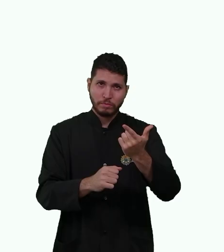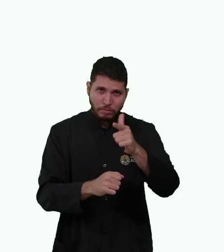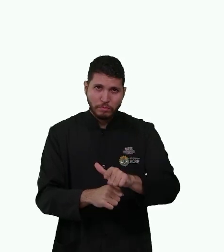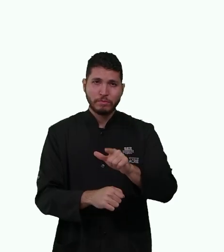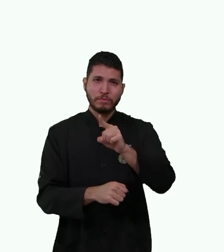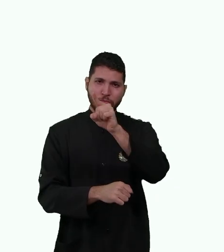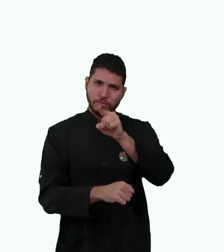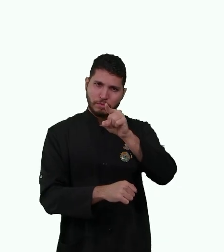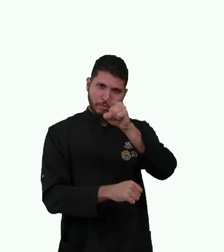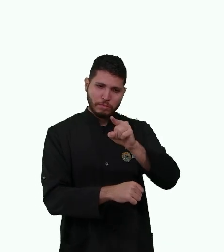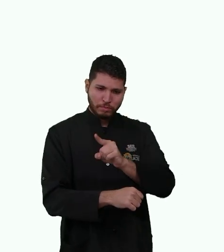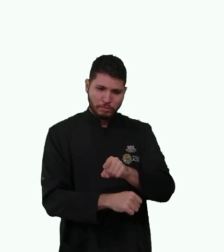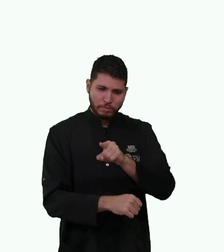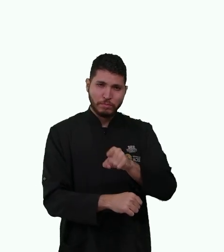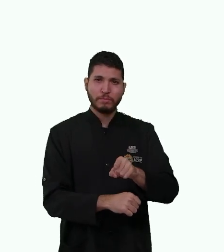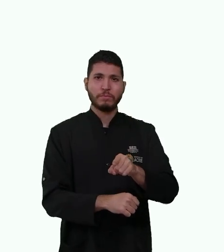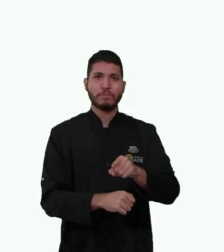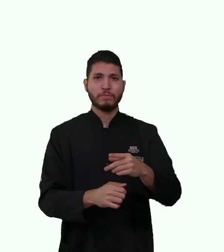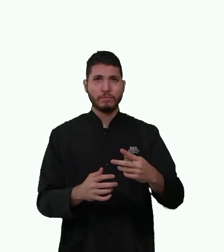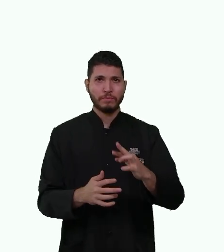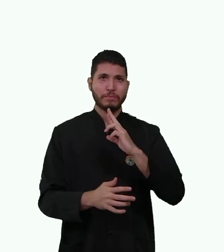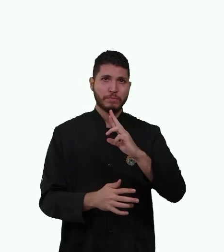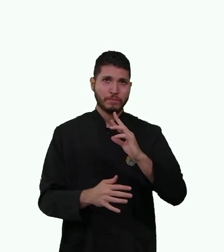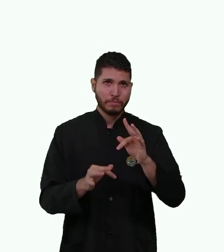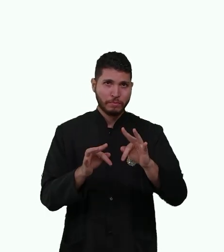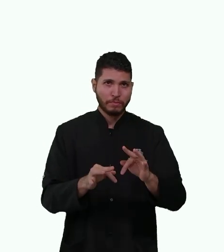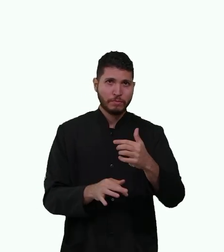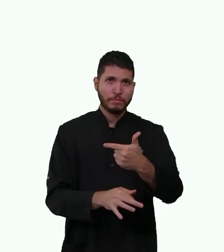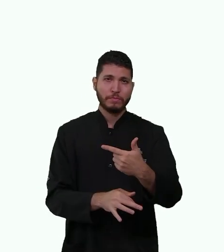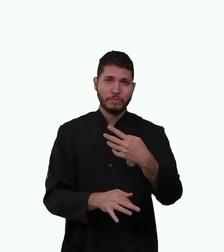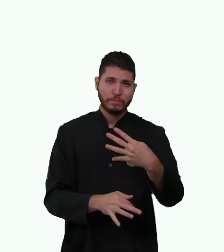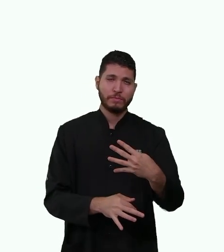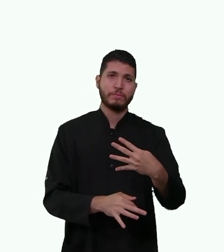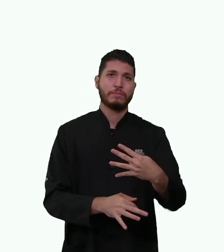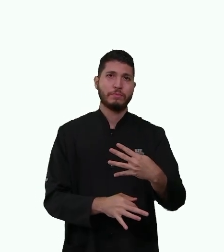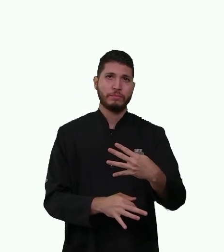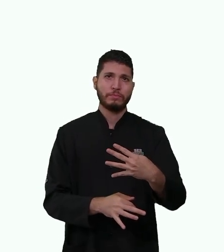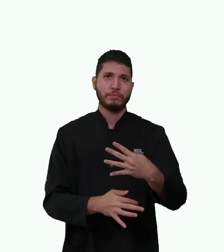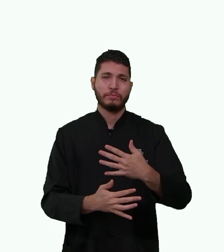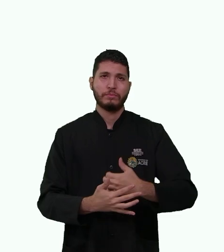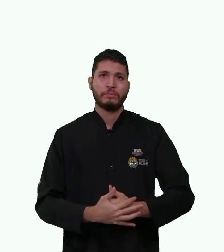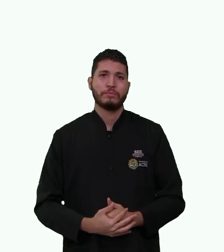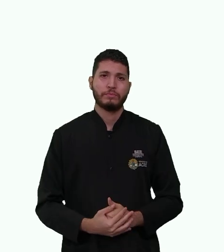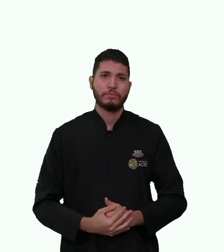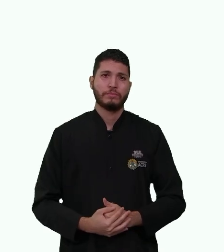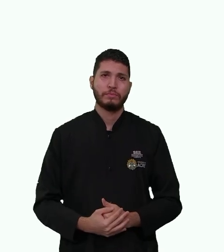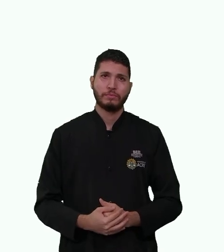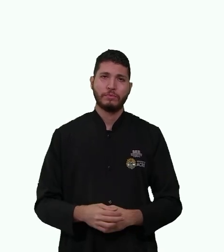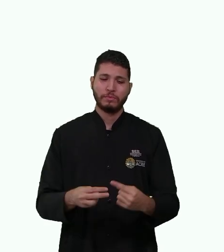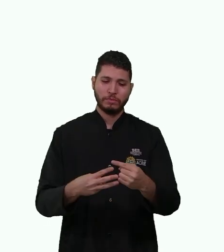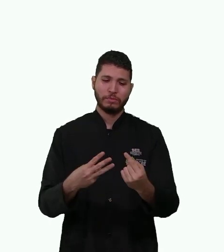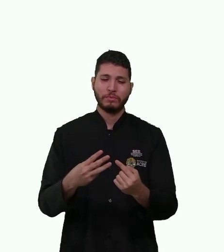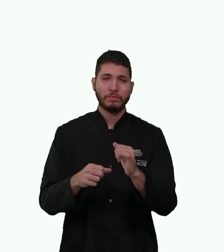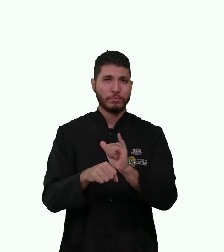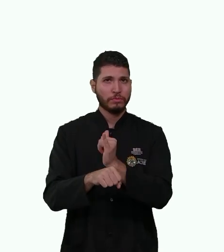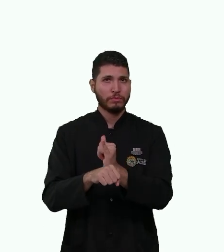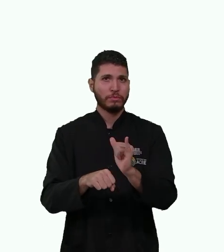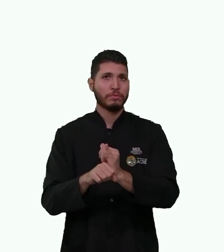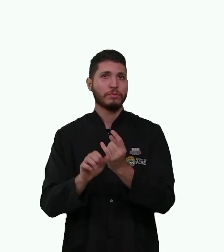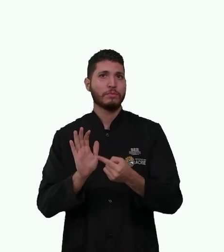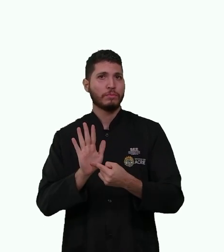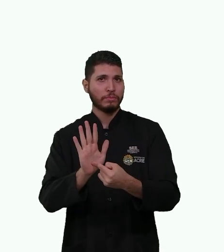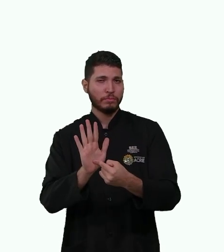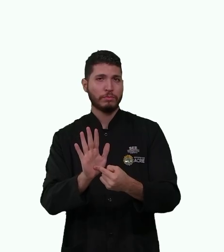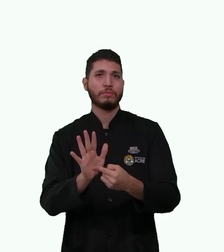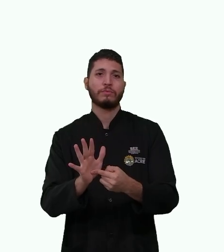zeros embaixo, isso vai resultar em 24. Então, o nosso X é 24. Então, essas 3 formas que eu apresentei para você aqui, estudante,